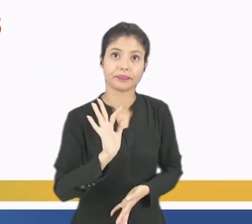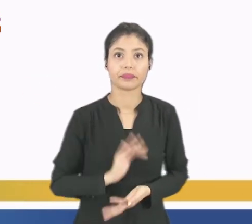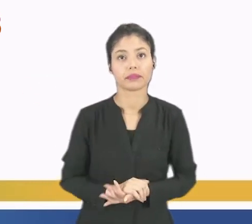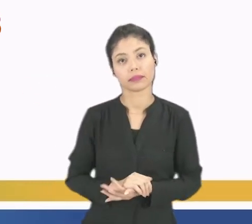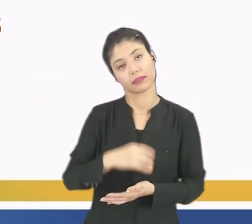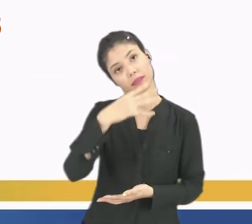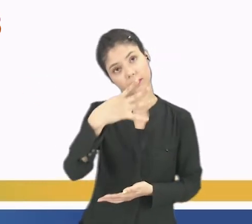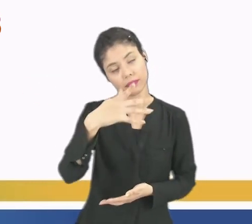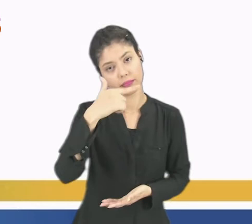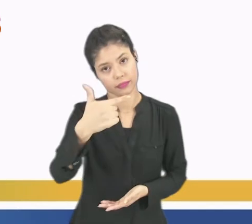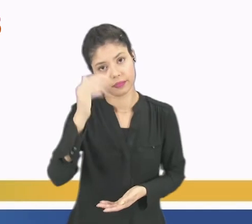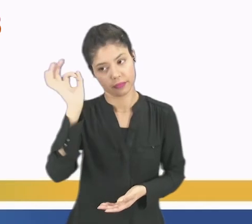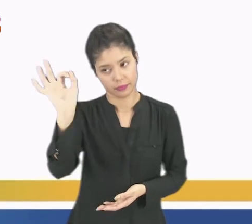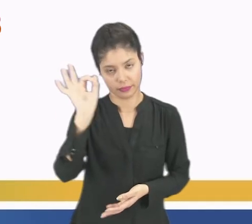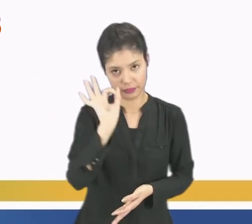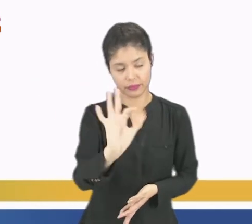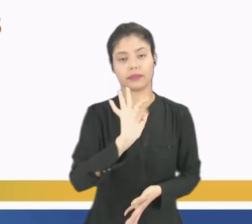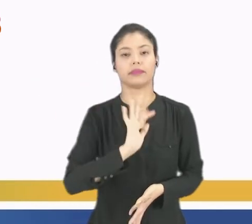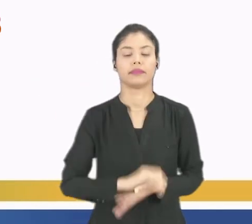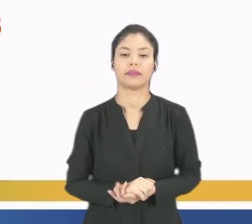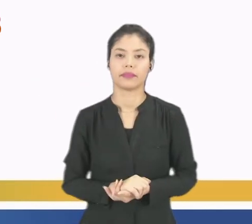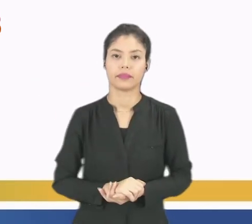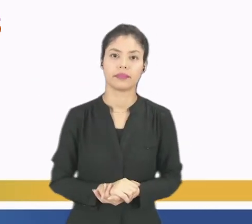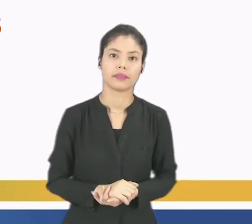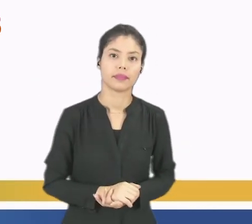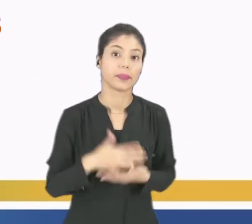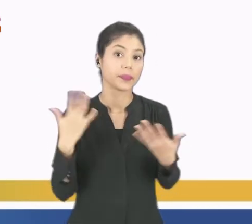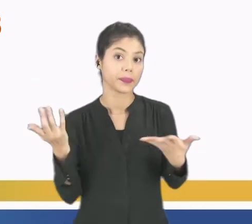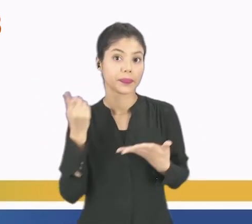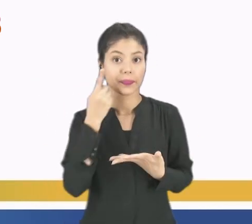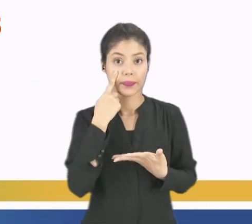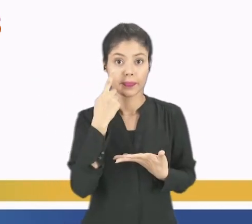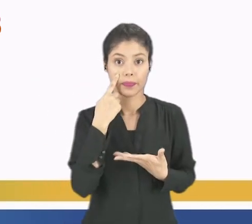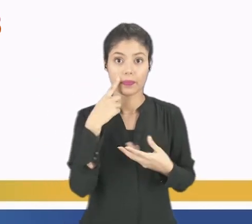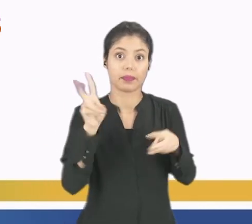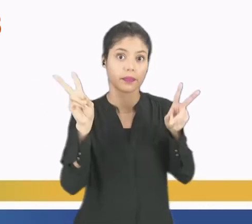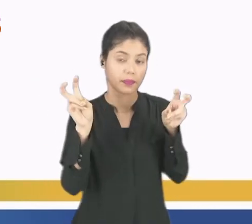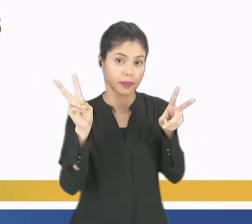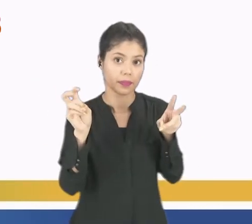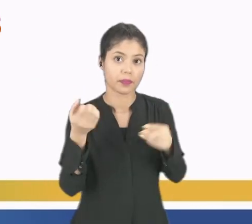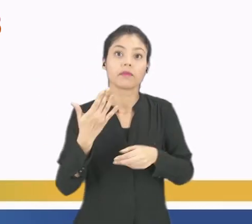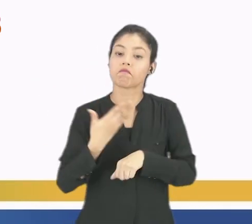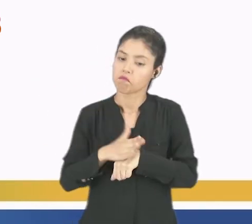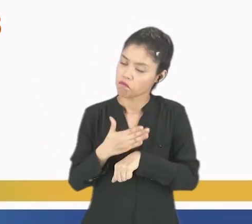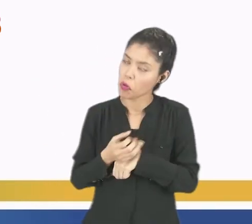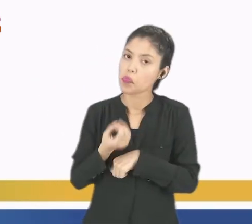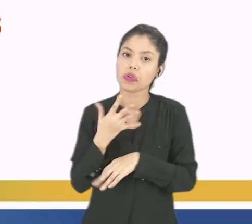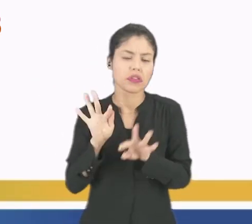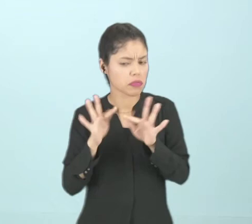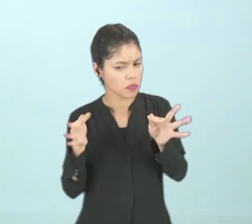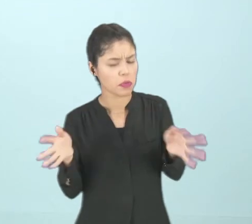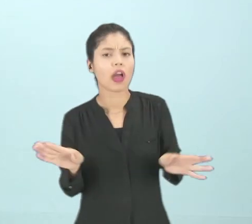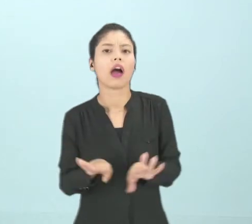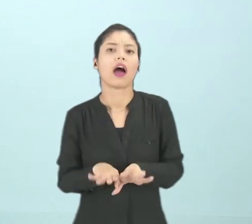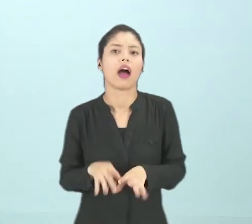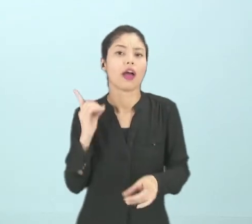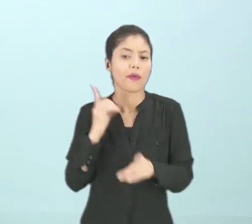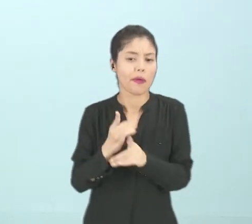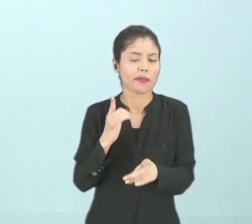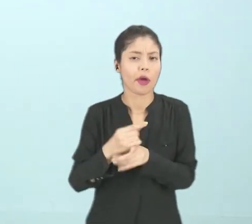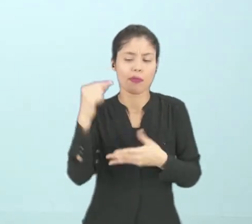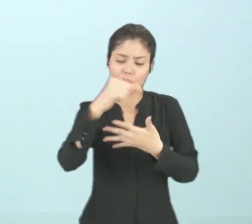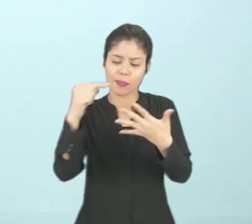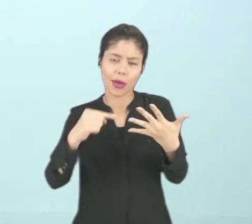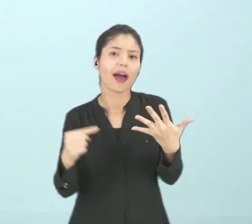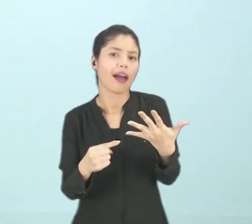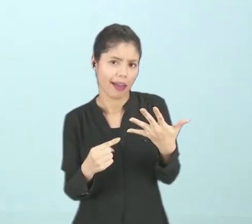é 42%. Veja, esse assunto ele é bem prático, bem simples, identificando o número de